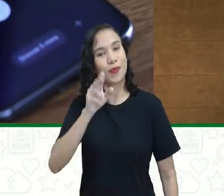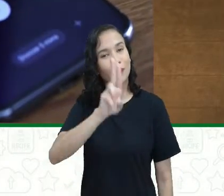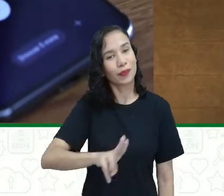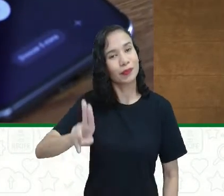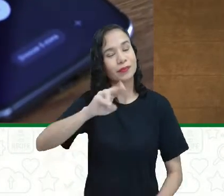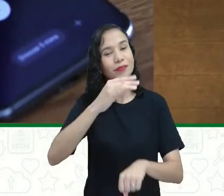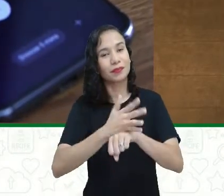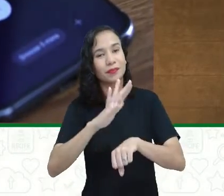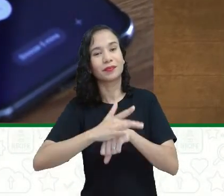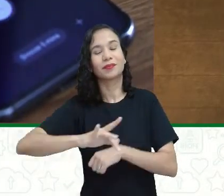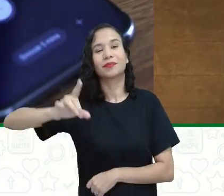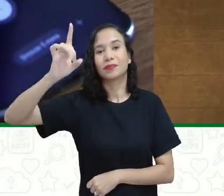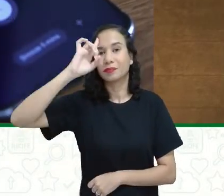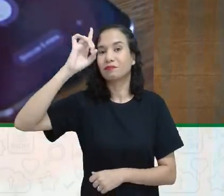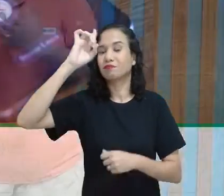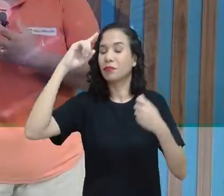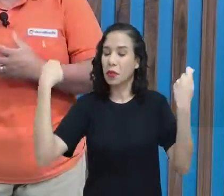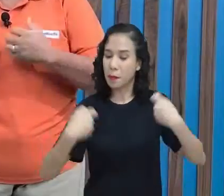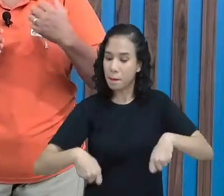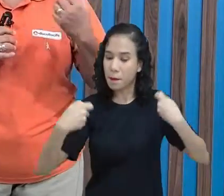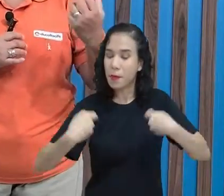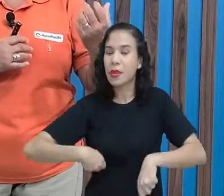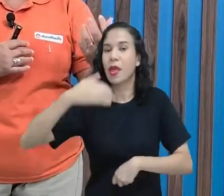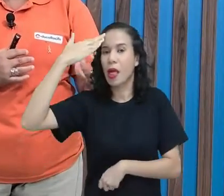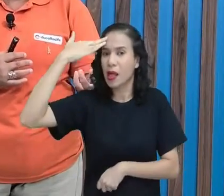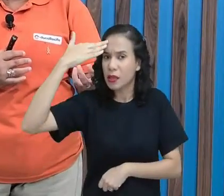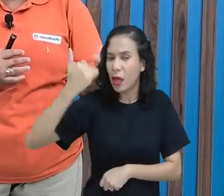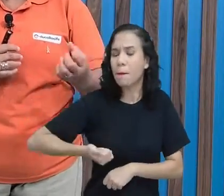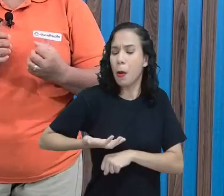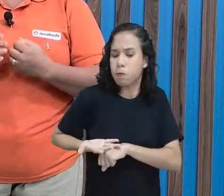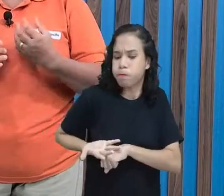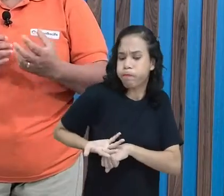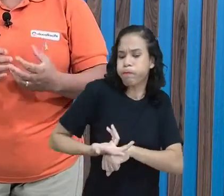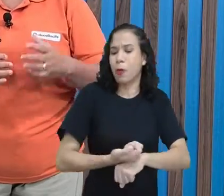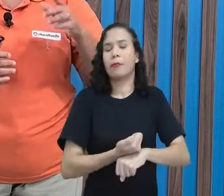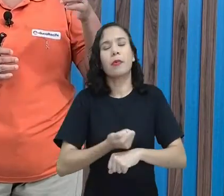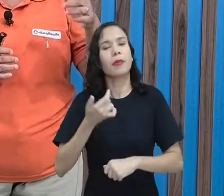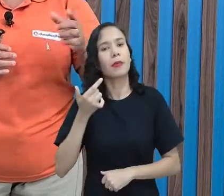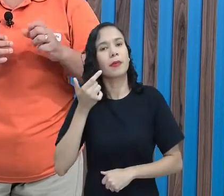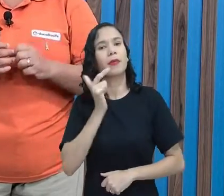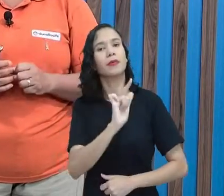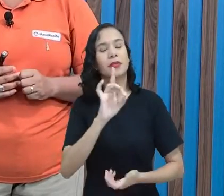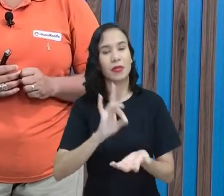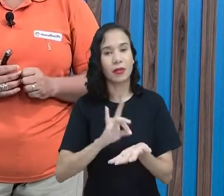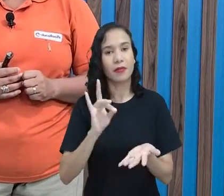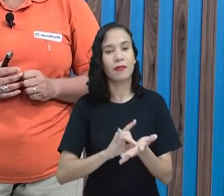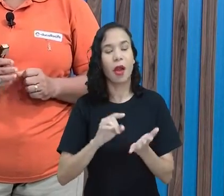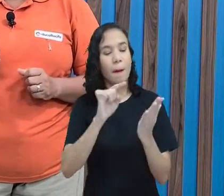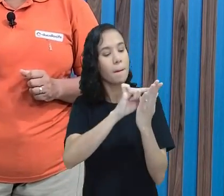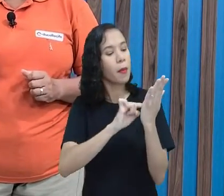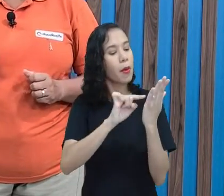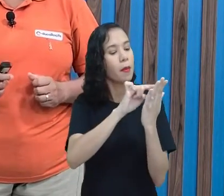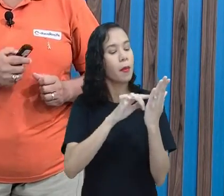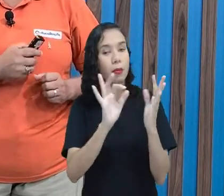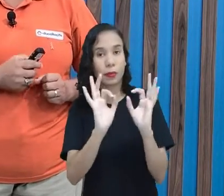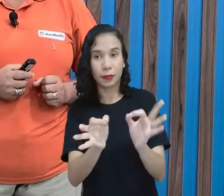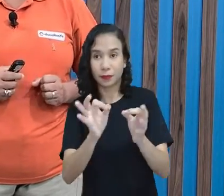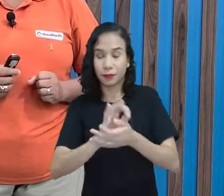dia. E é preciso a gente saber, a gente dominar para poder programar corretamente.